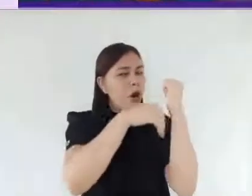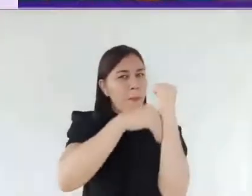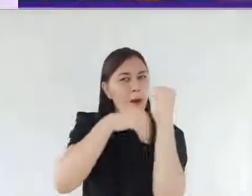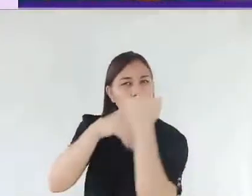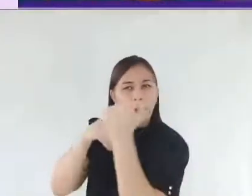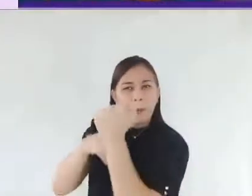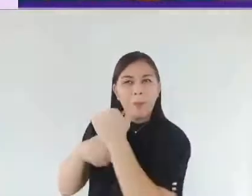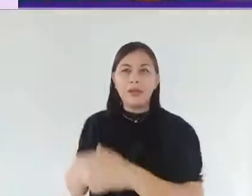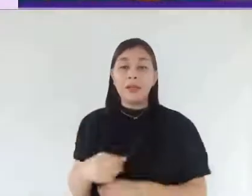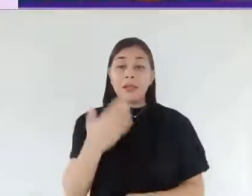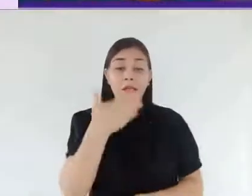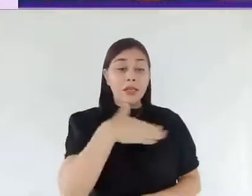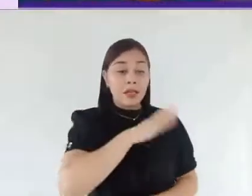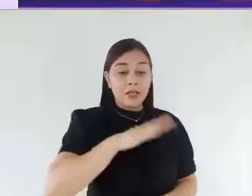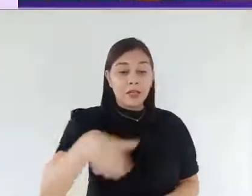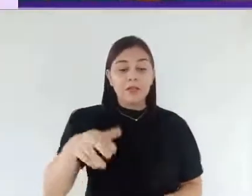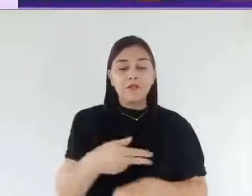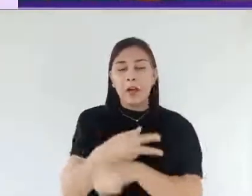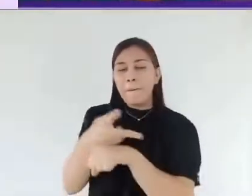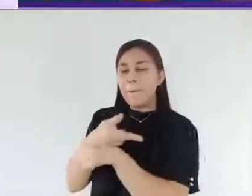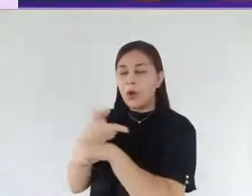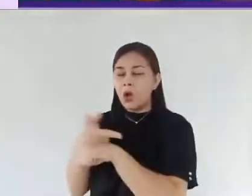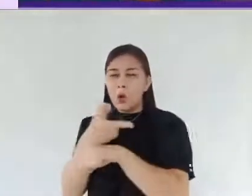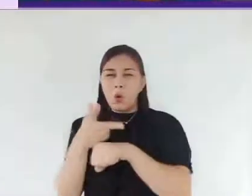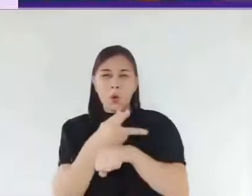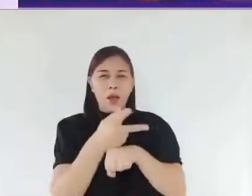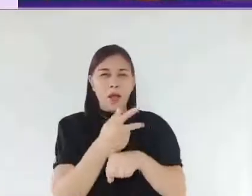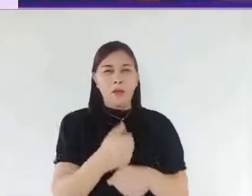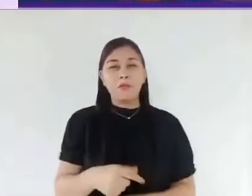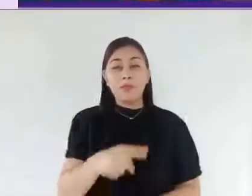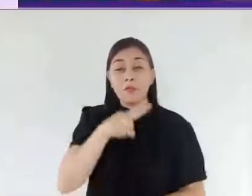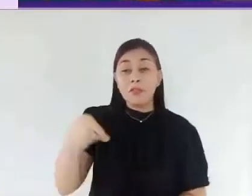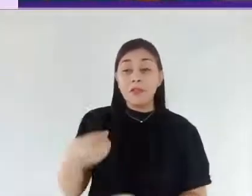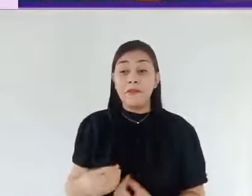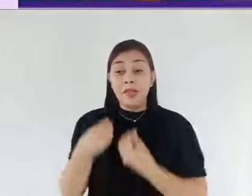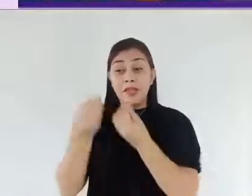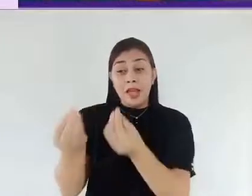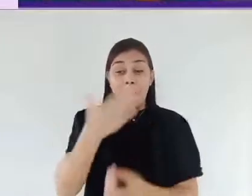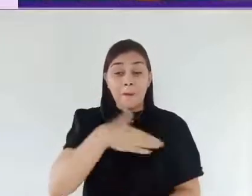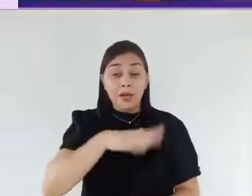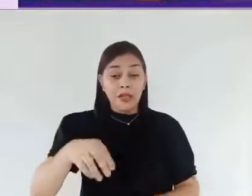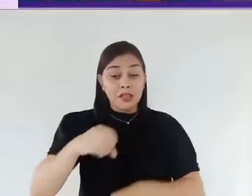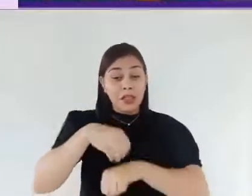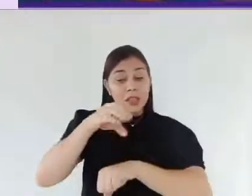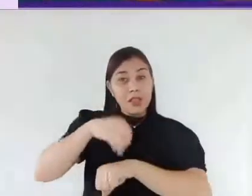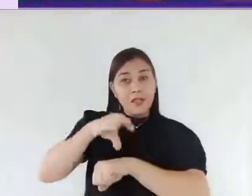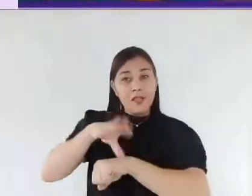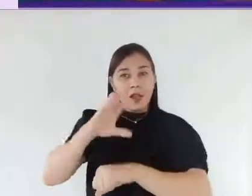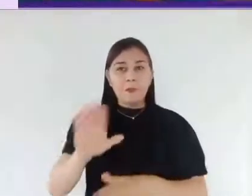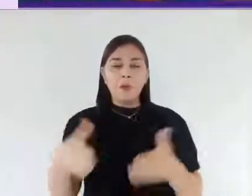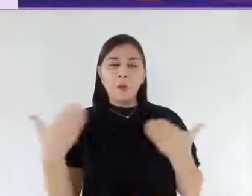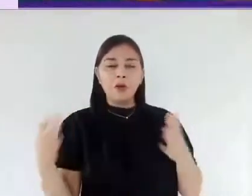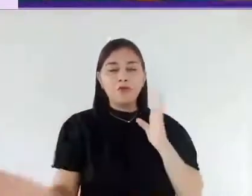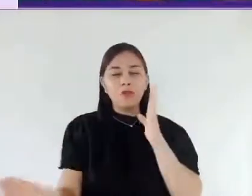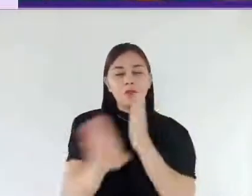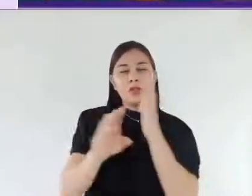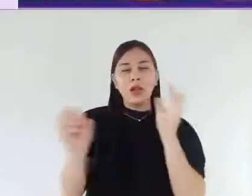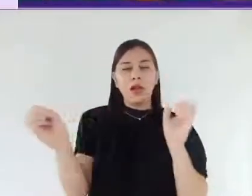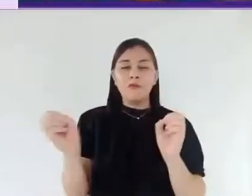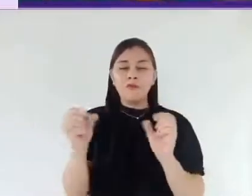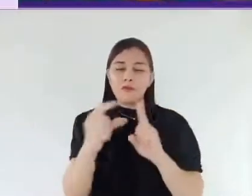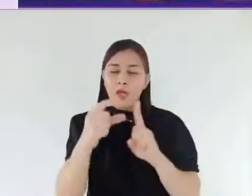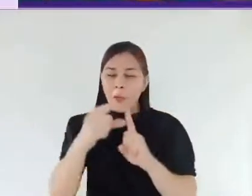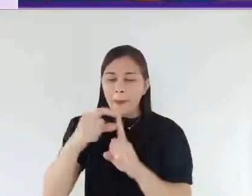procurar seguindo as dicas que você vai dar E quando ela achar as palavrinhas mágicas Você